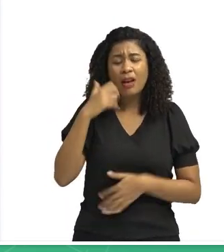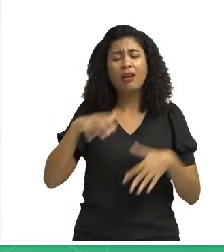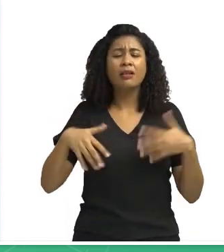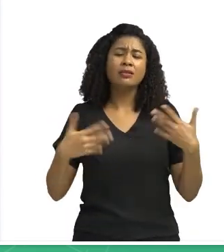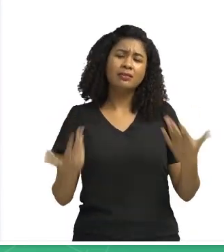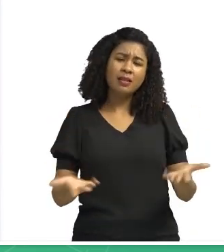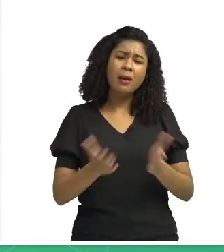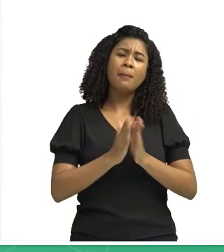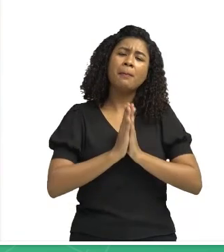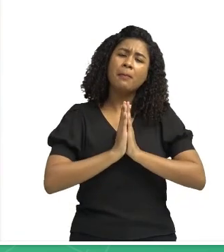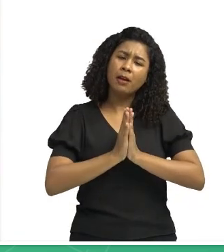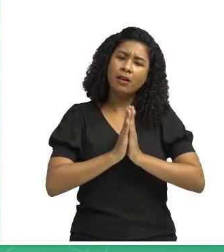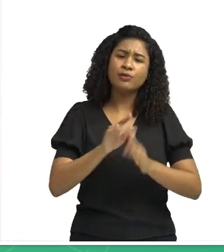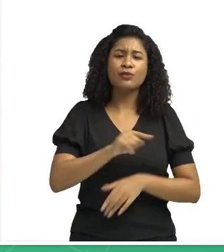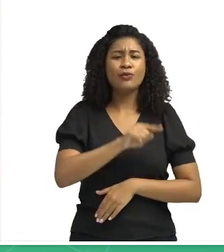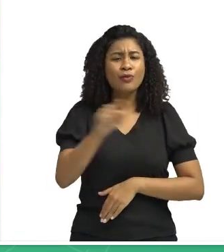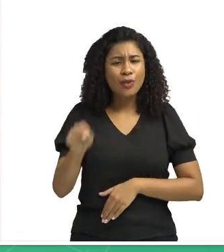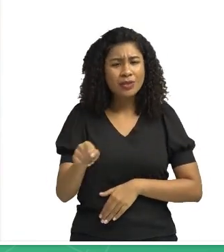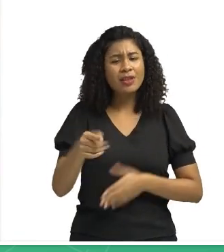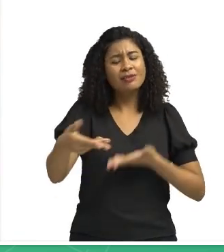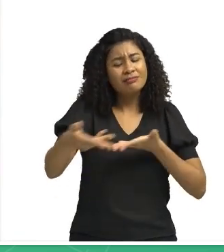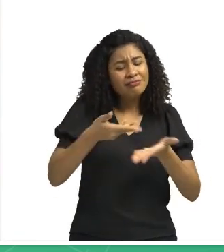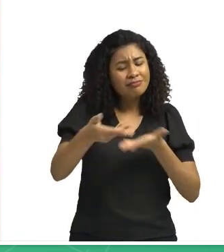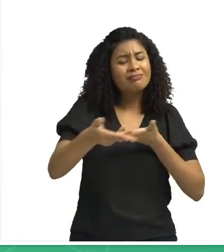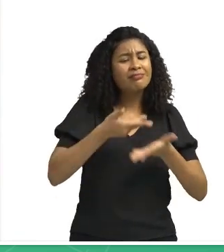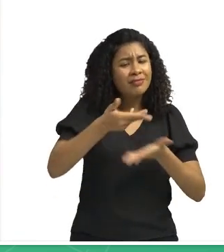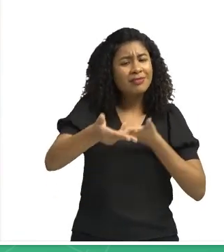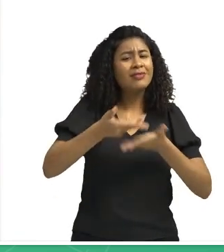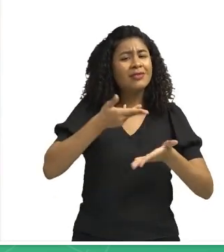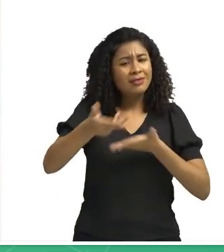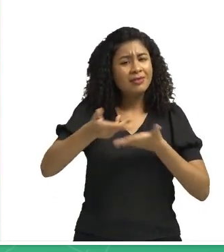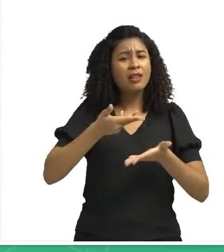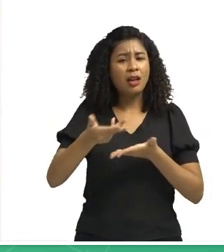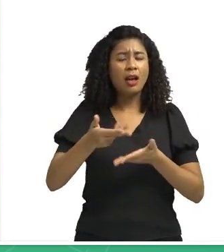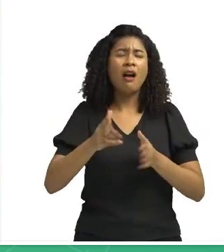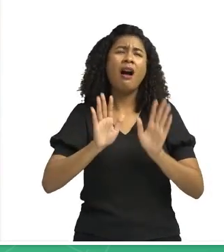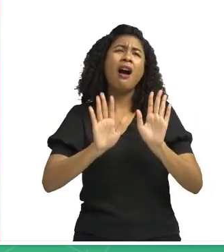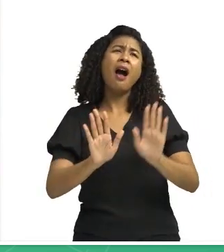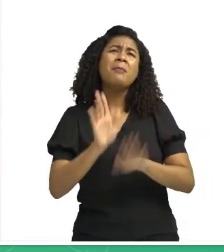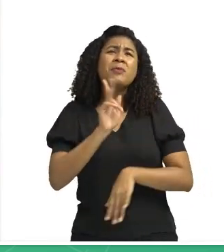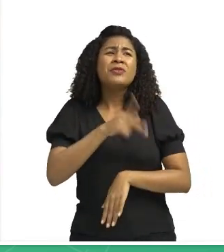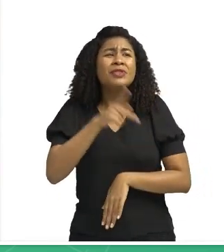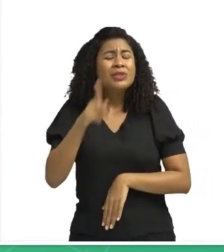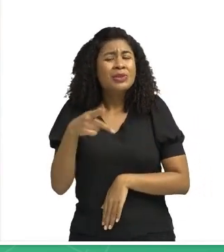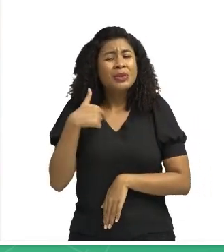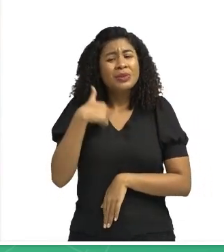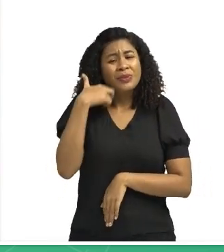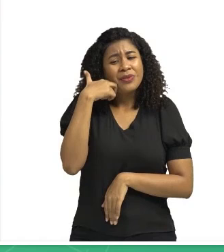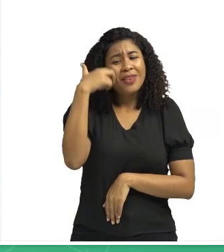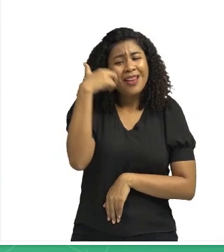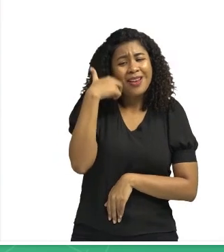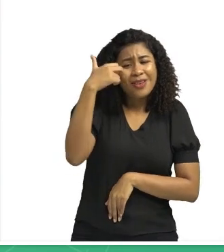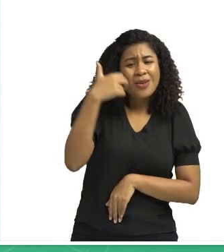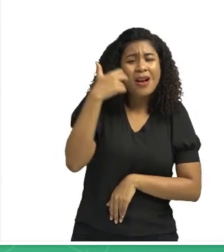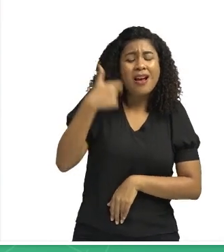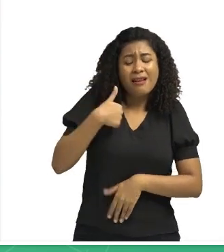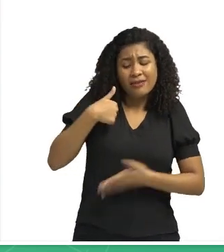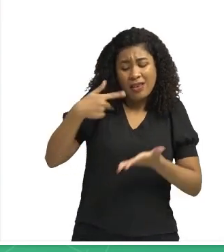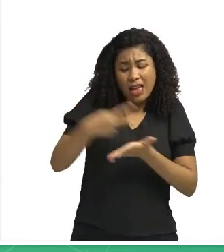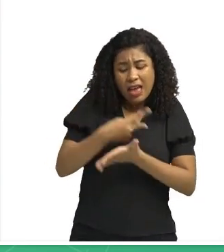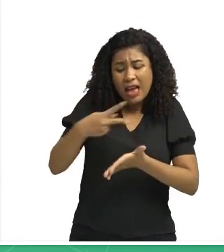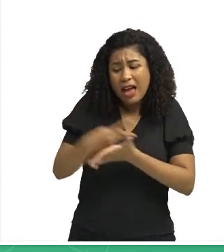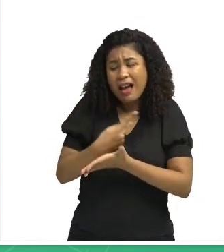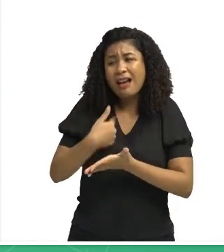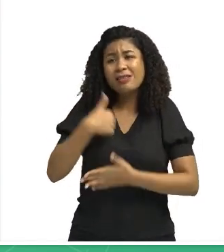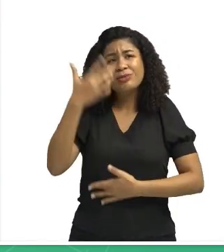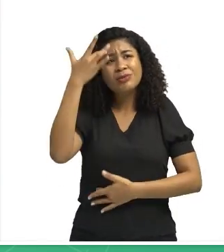participassem um pouco mais, tá? Ah, professora, eu tenho vergonha, eu vou errar, eu não sei se eu estou pensando tá